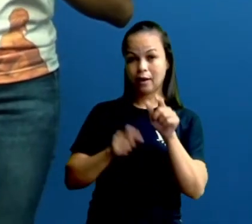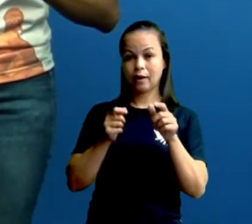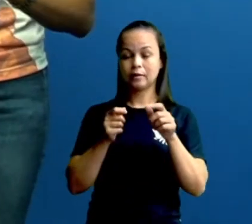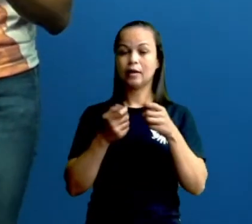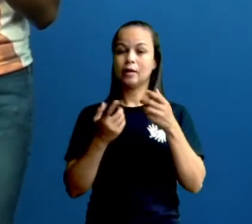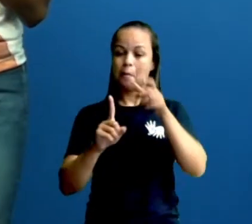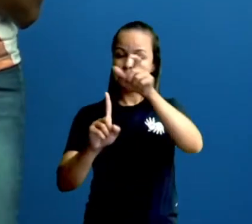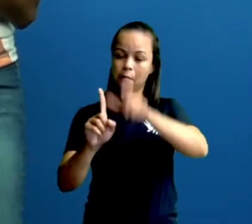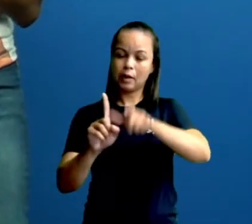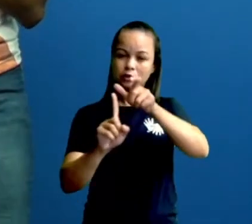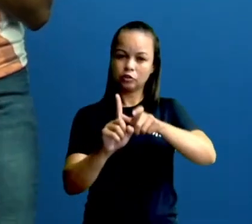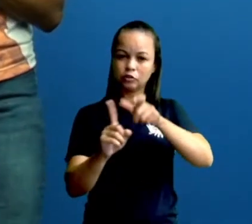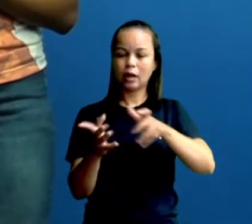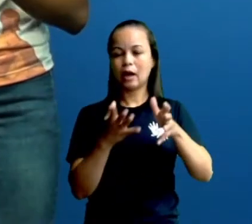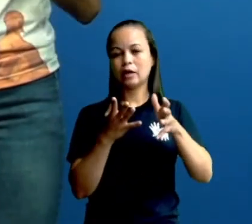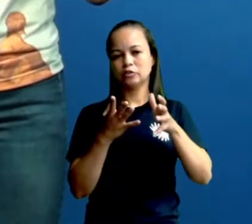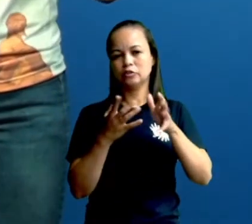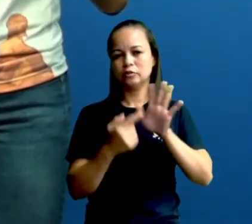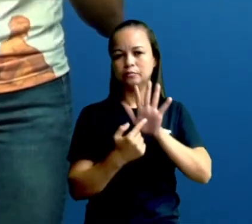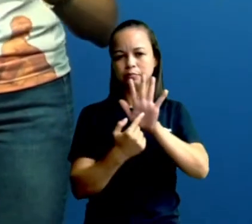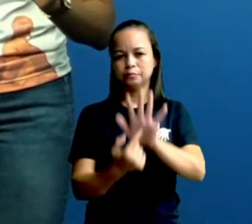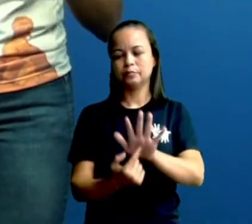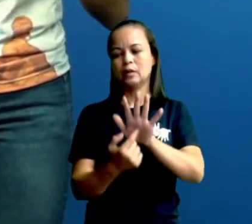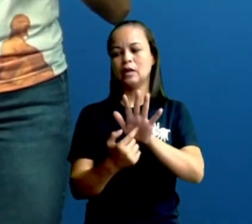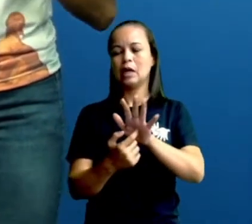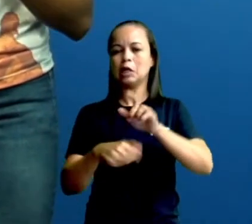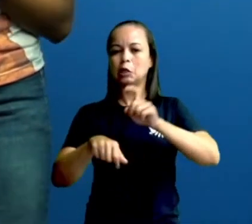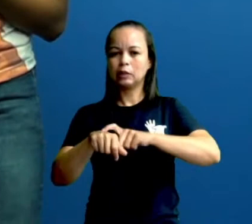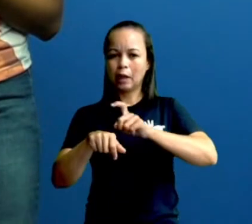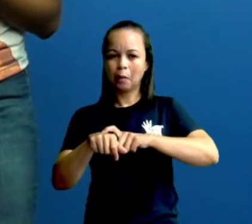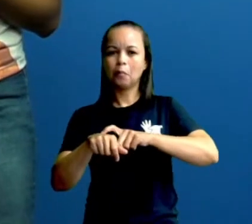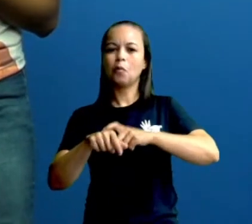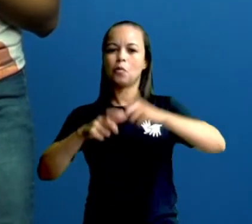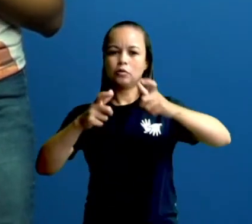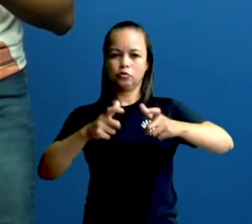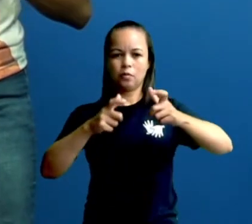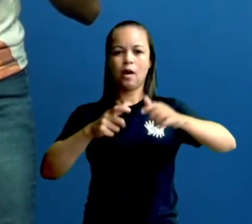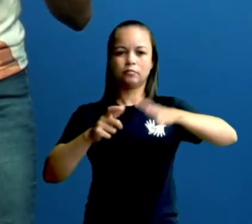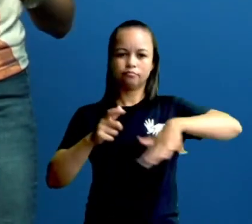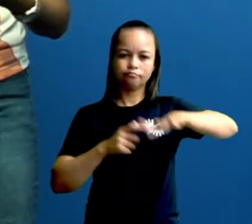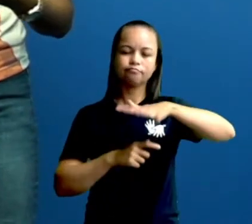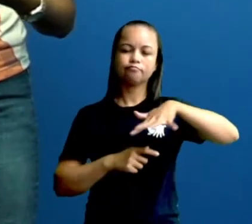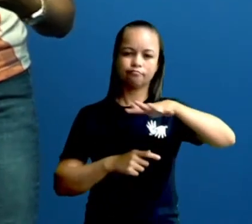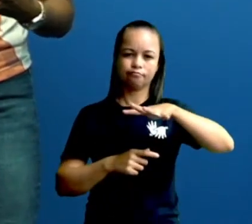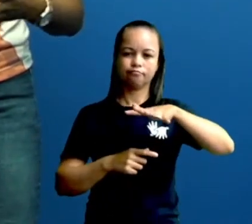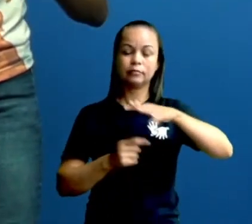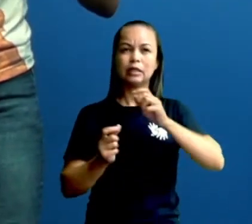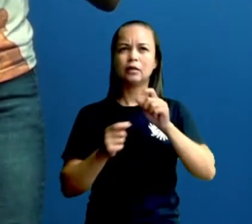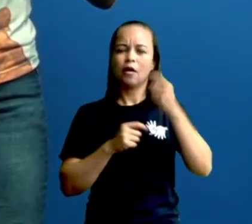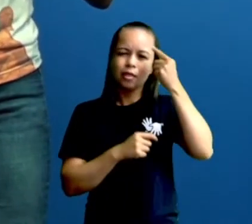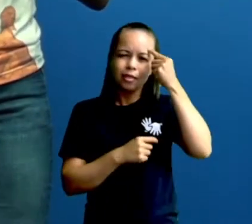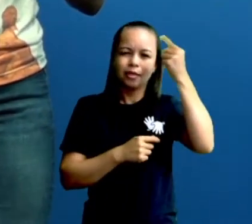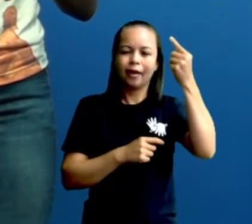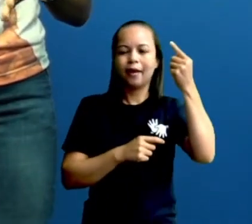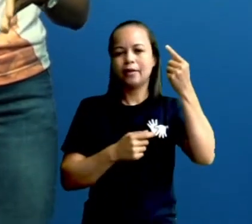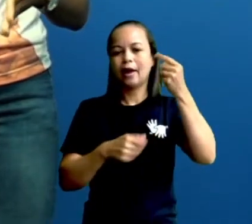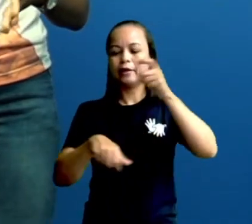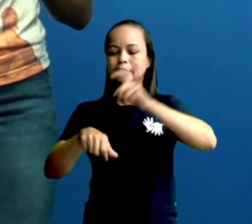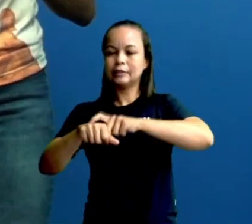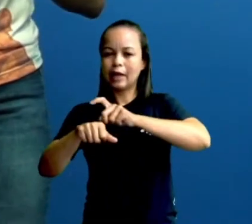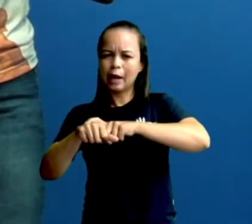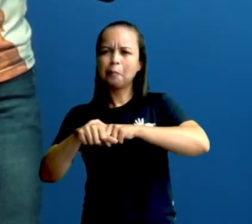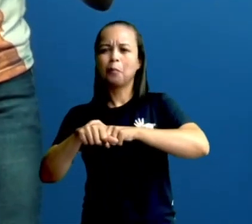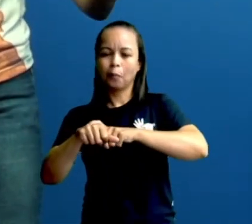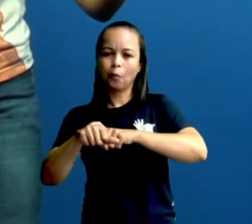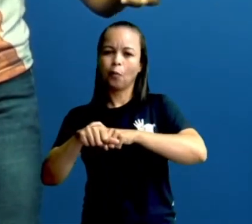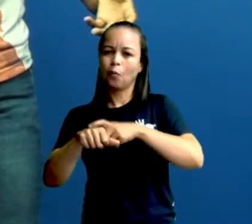personagens situados em um determinado tempo e espaço, tá? Então vai dar sempre aquela ideia do tempo